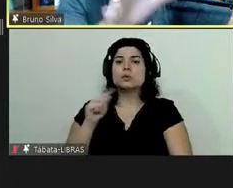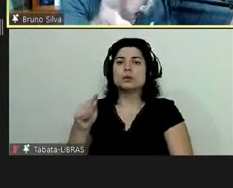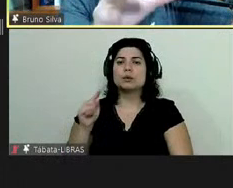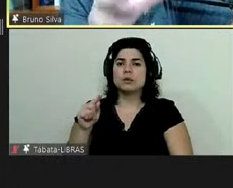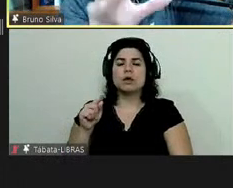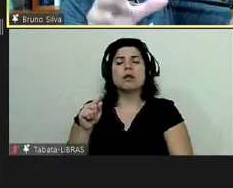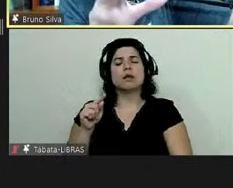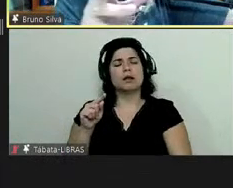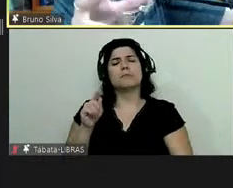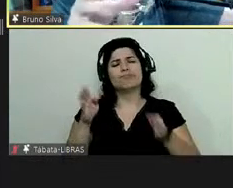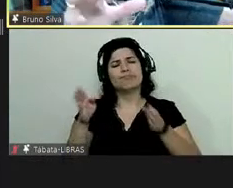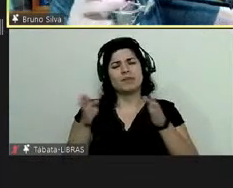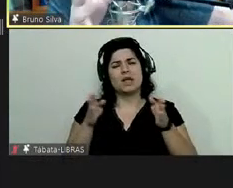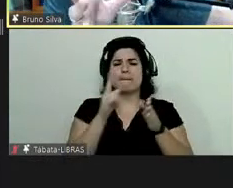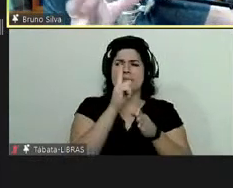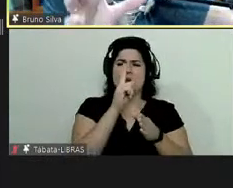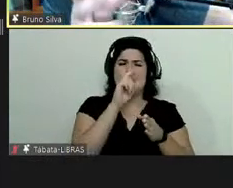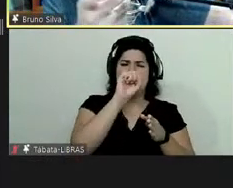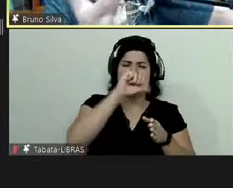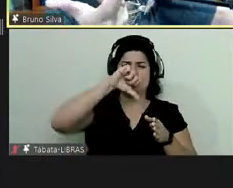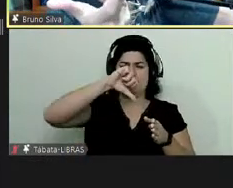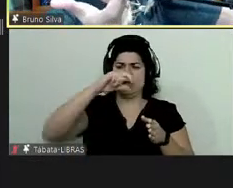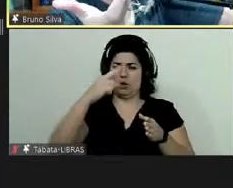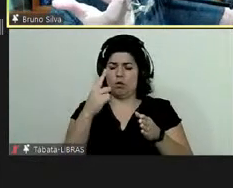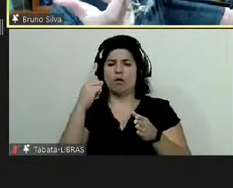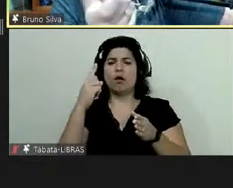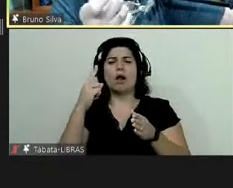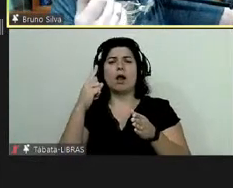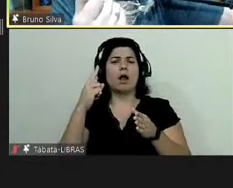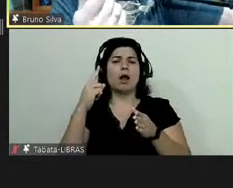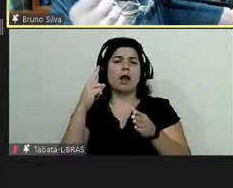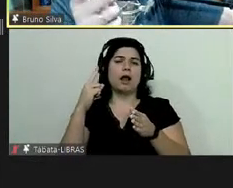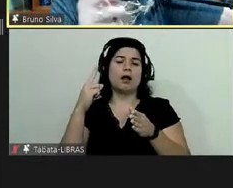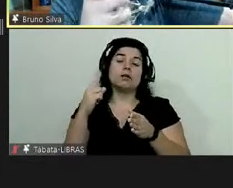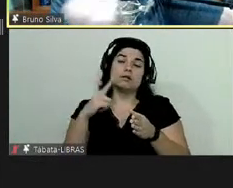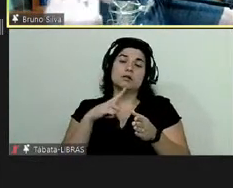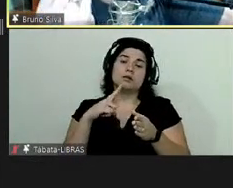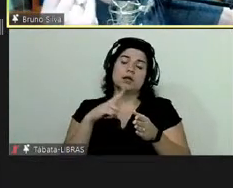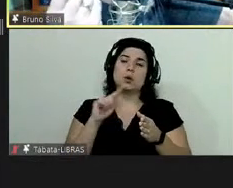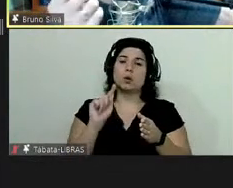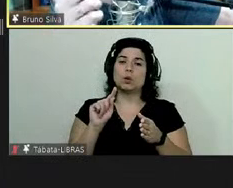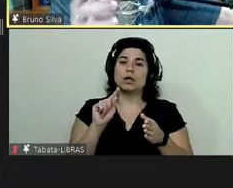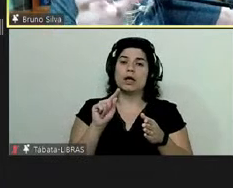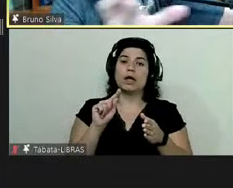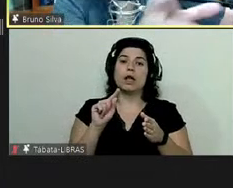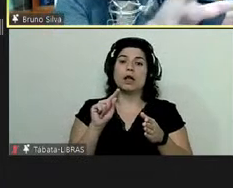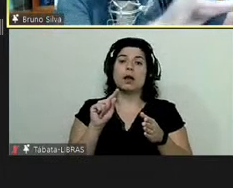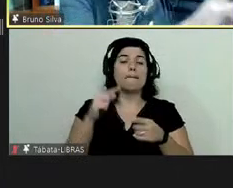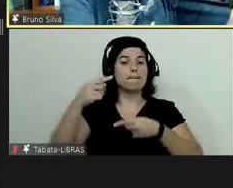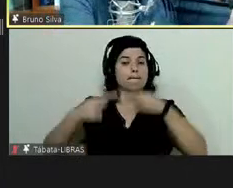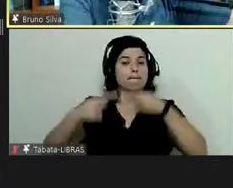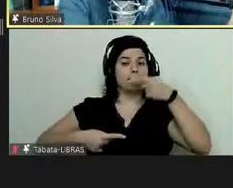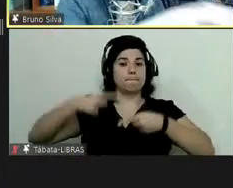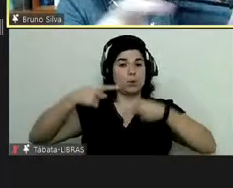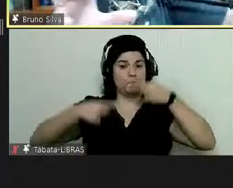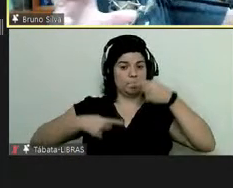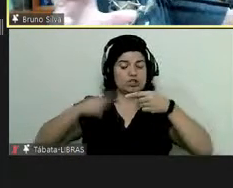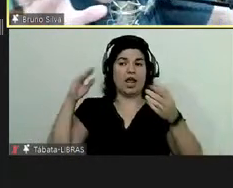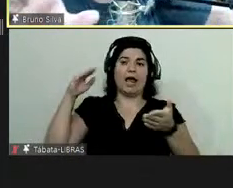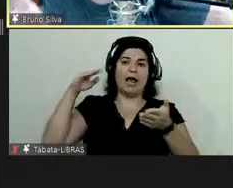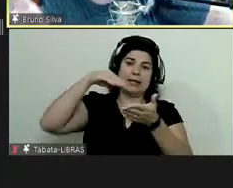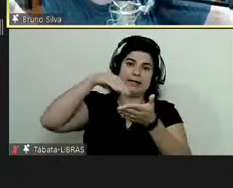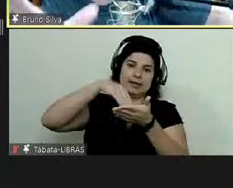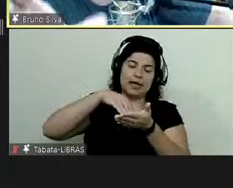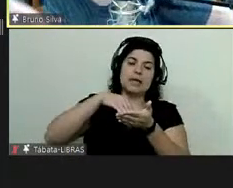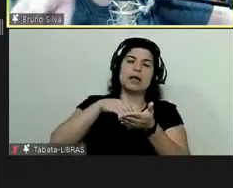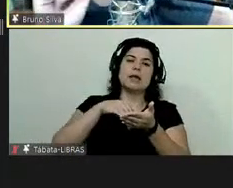pelo menos há entre 1890 e uma semana mais expressiva na chamada política dos governadores de 1898